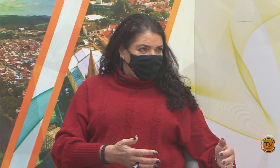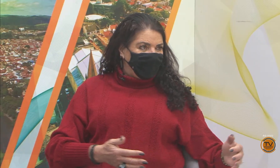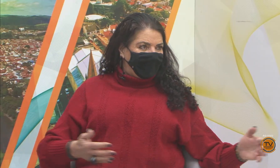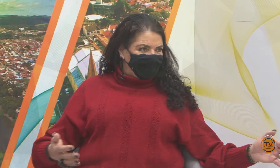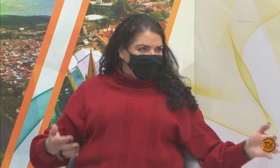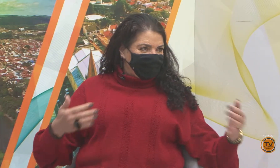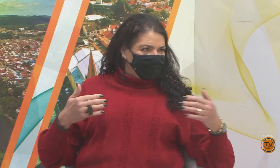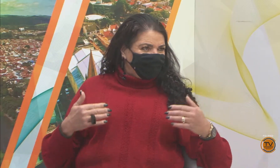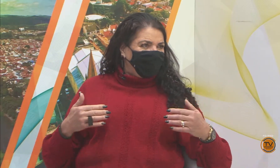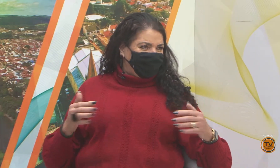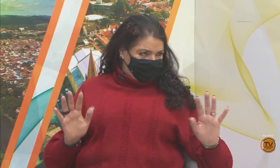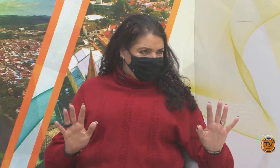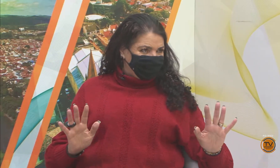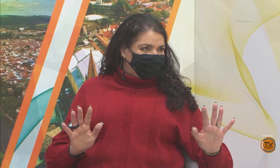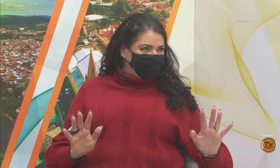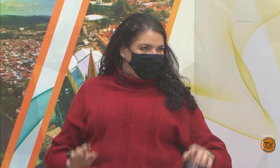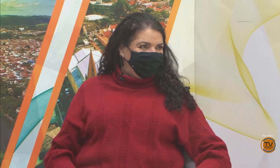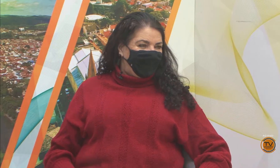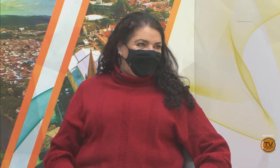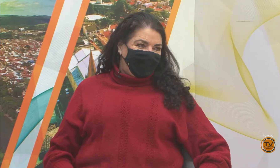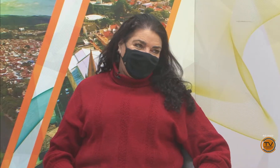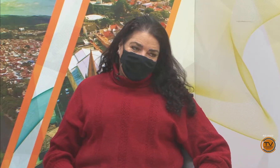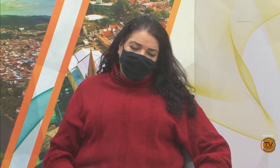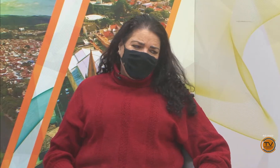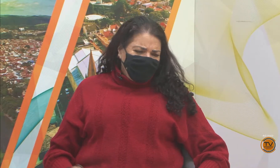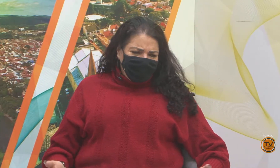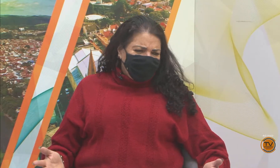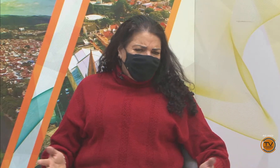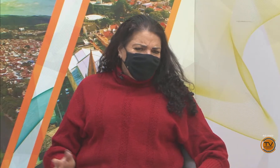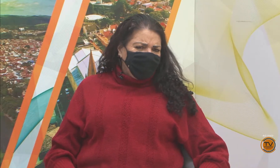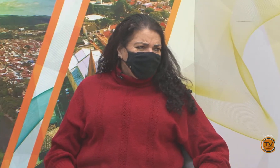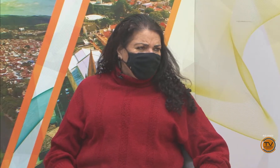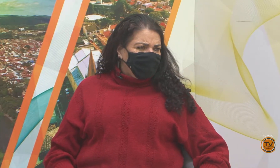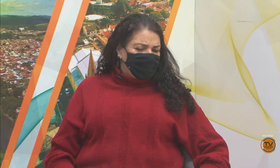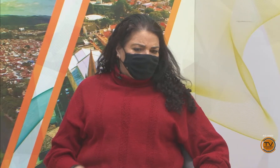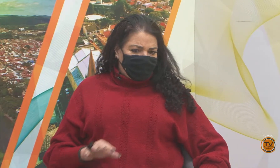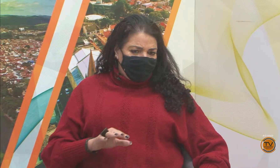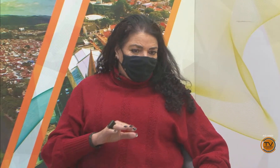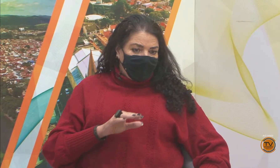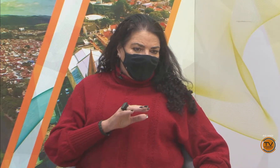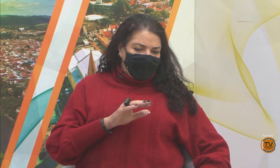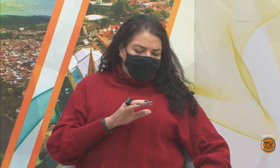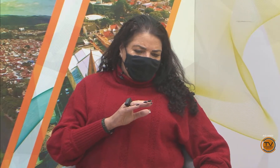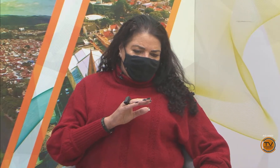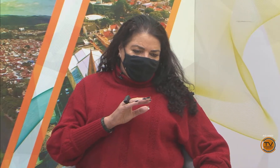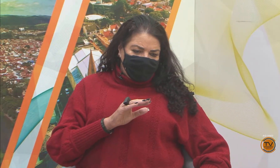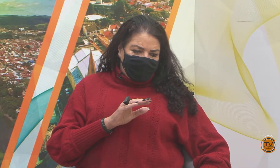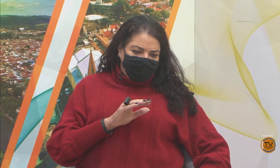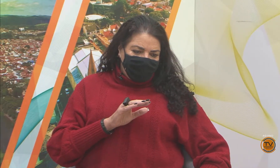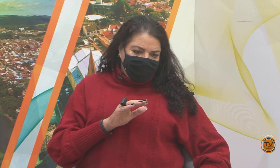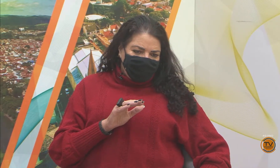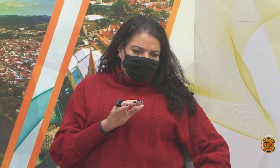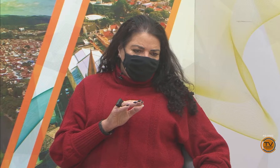para o posto, faz fila e reclama da gente, né? Uhum. Então, tem que fazer isso, fazer...